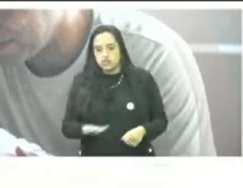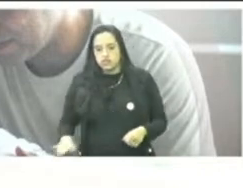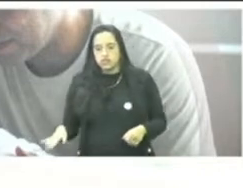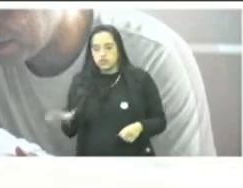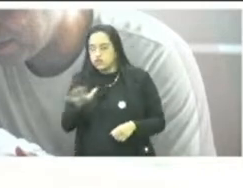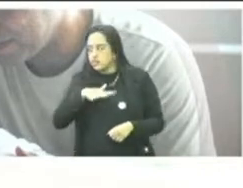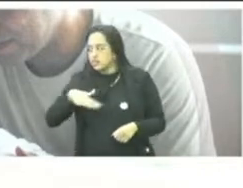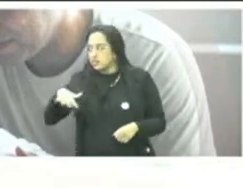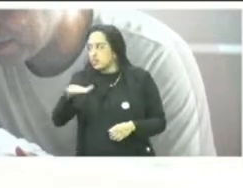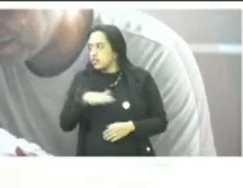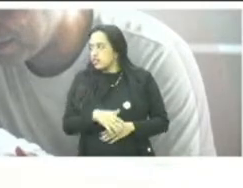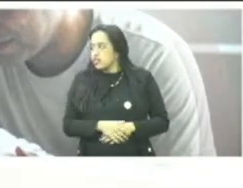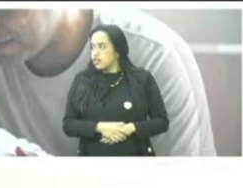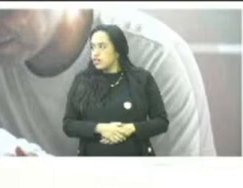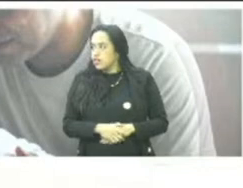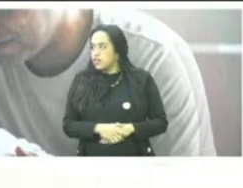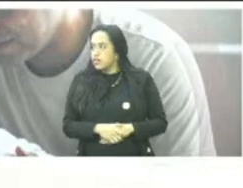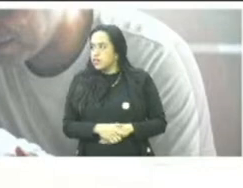né?